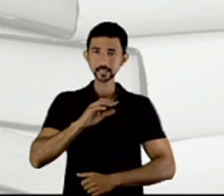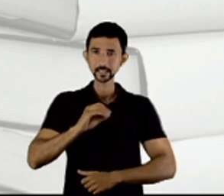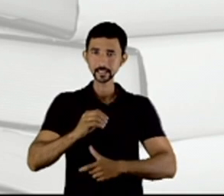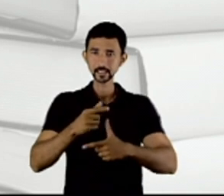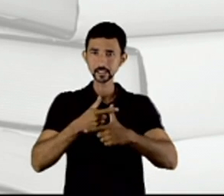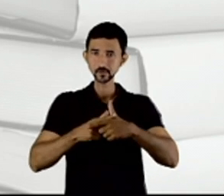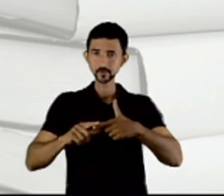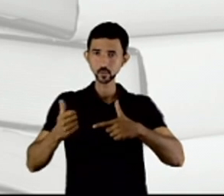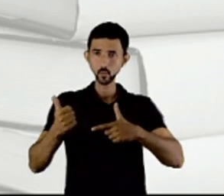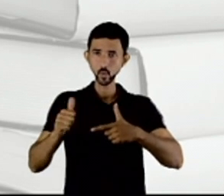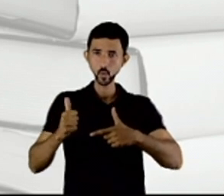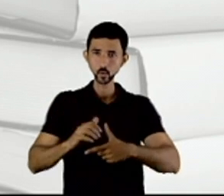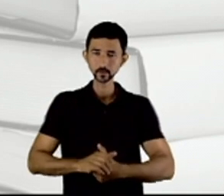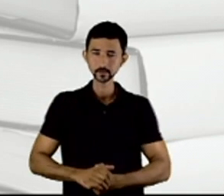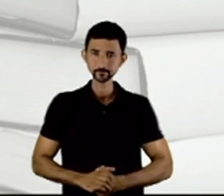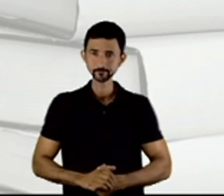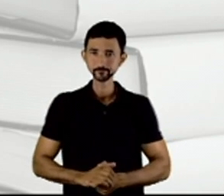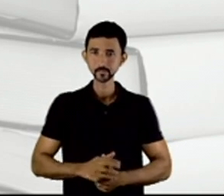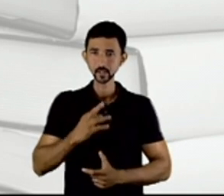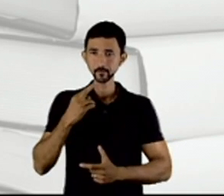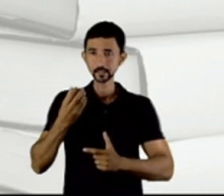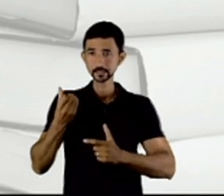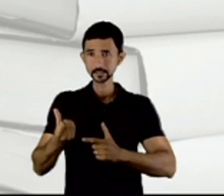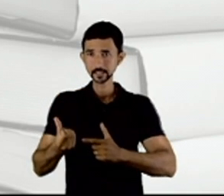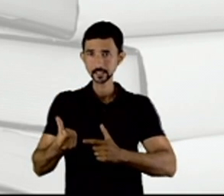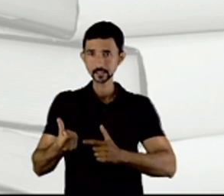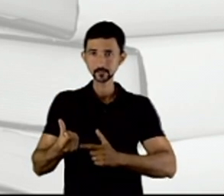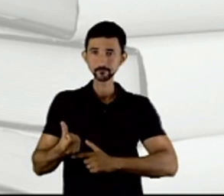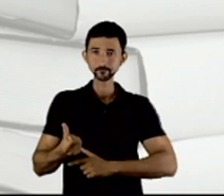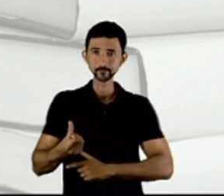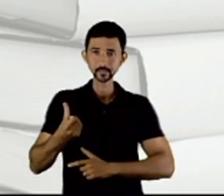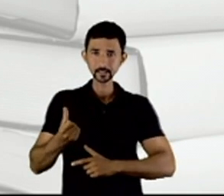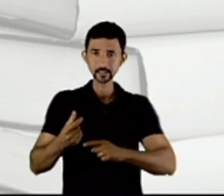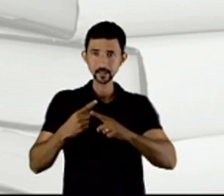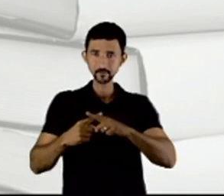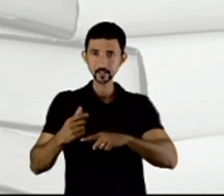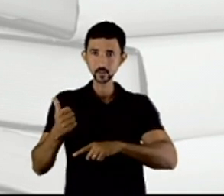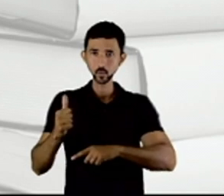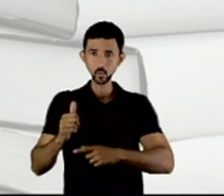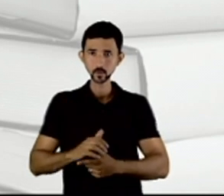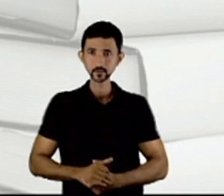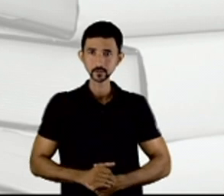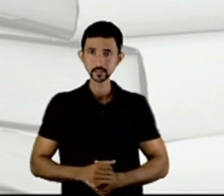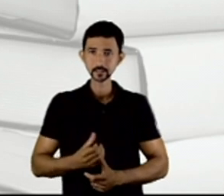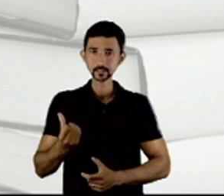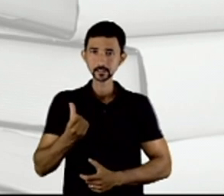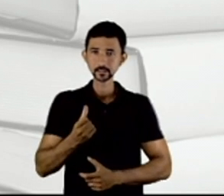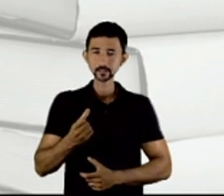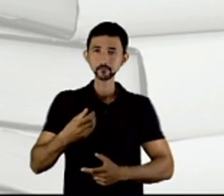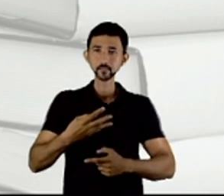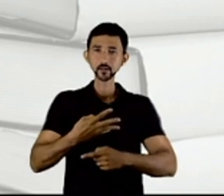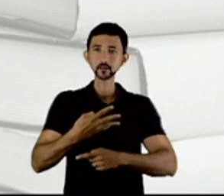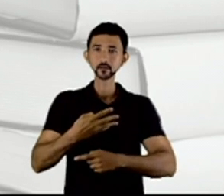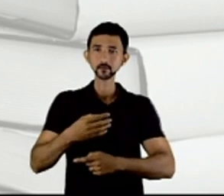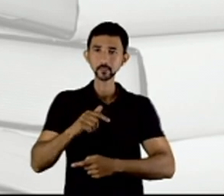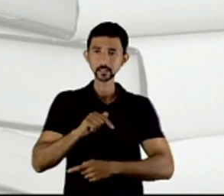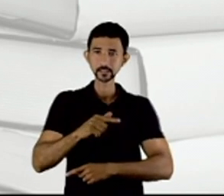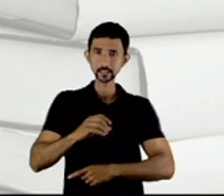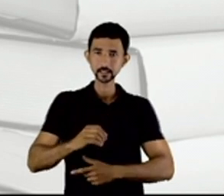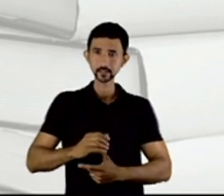por 11 dá 6. 6 vezes 11 dá 66. Para